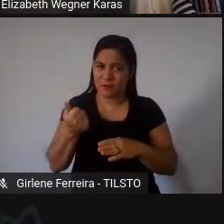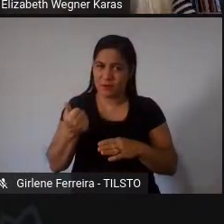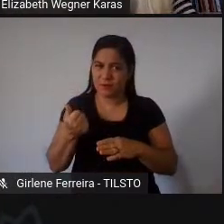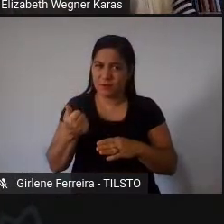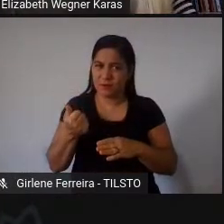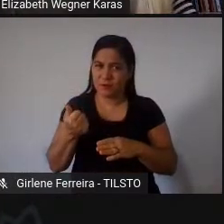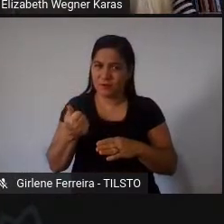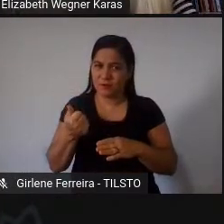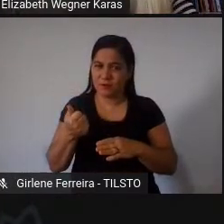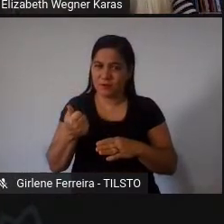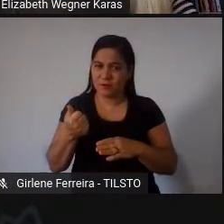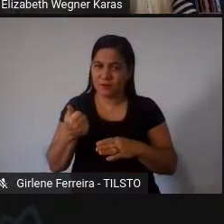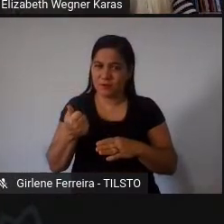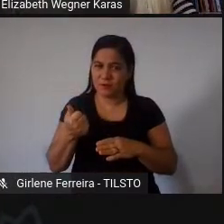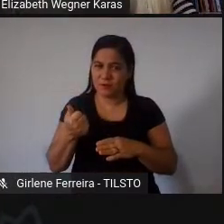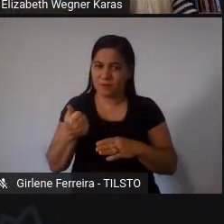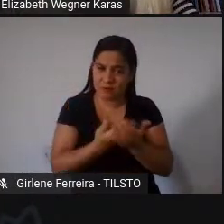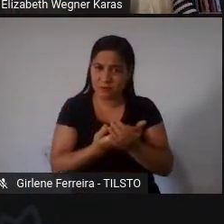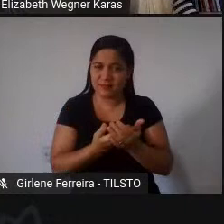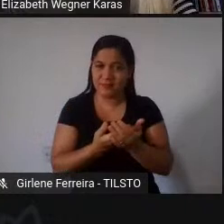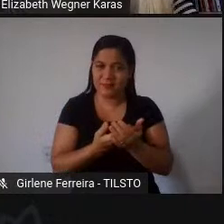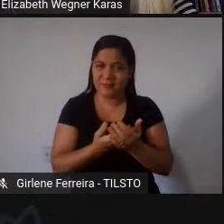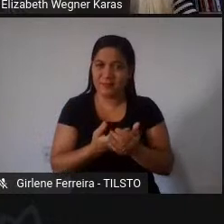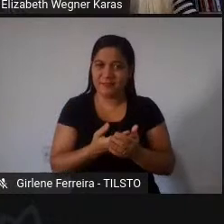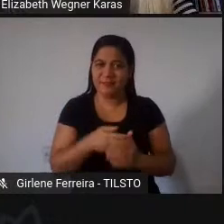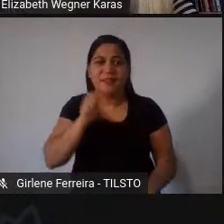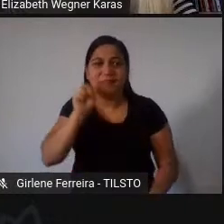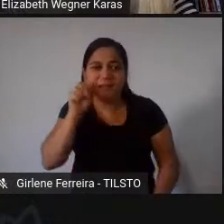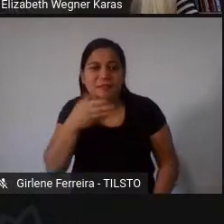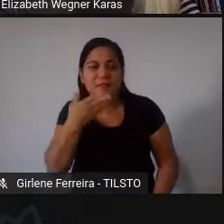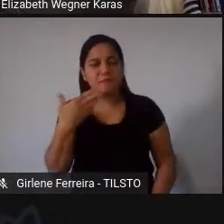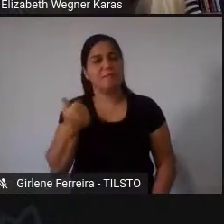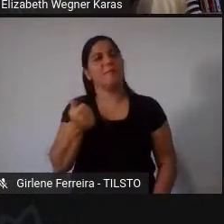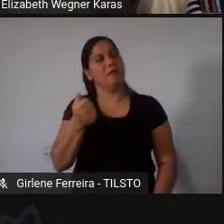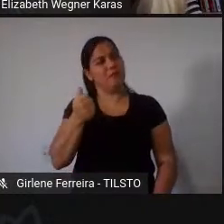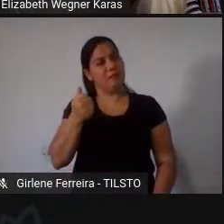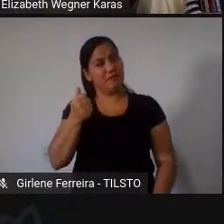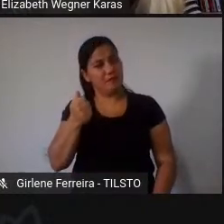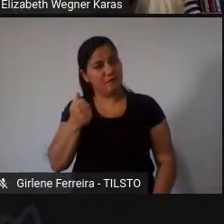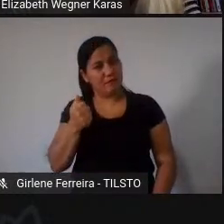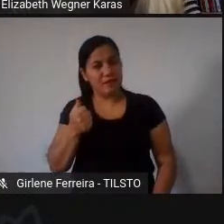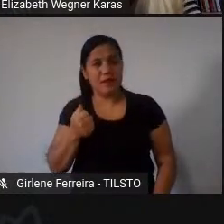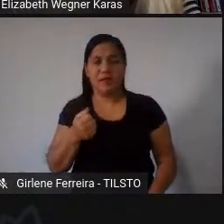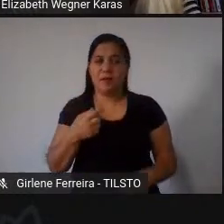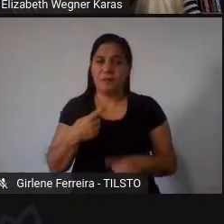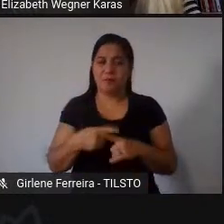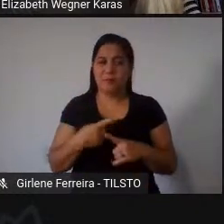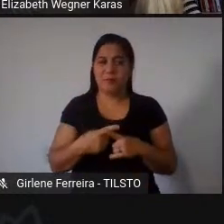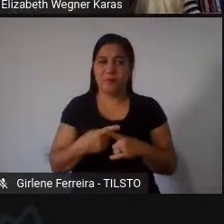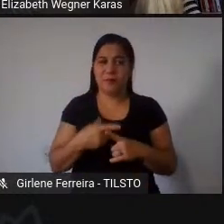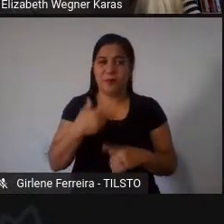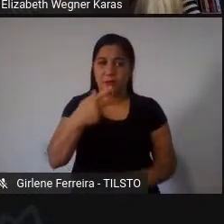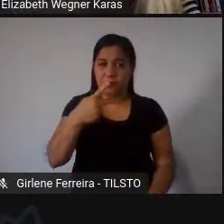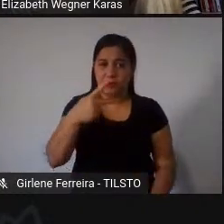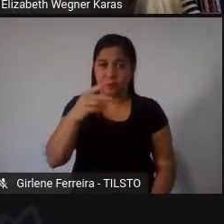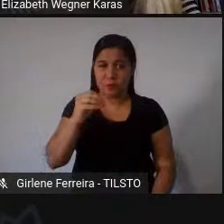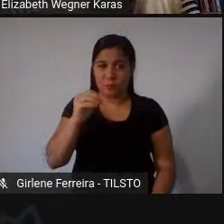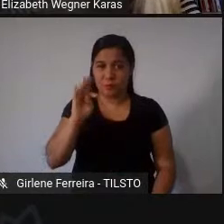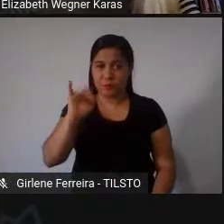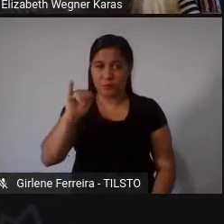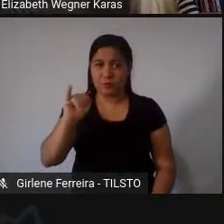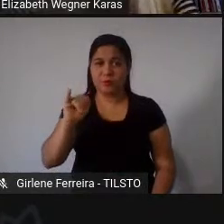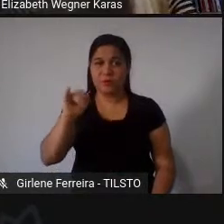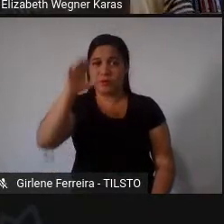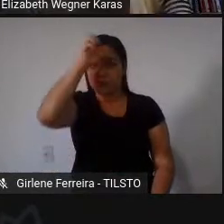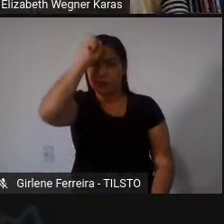escola? Sim, eu acho que melhora bastante. Porque, então, quando no POTI a gente aprende coisas mais avançadas